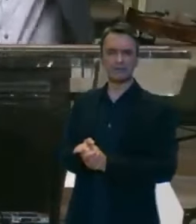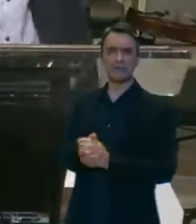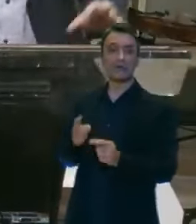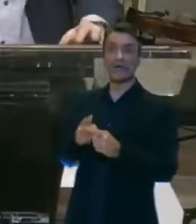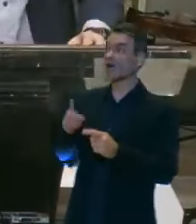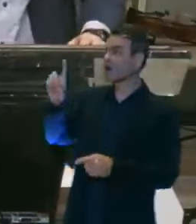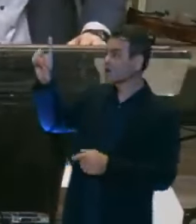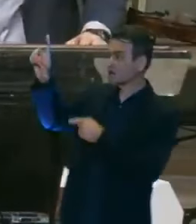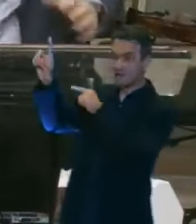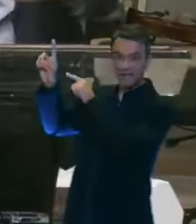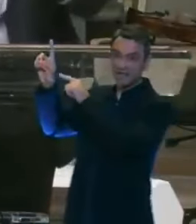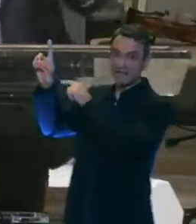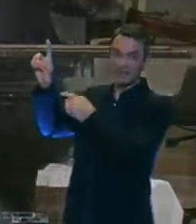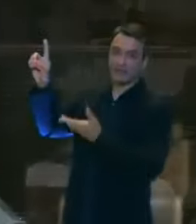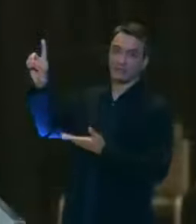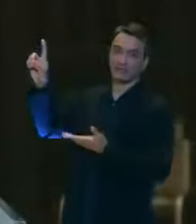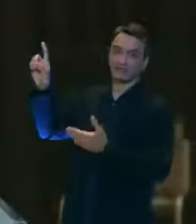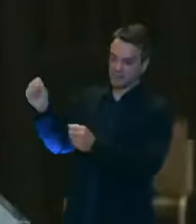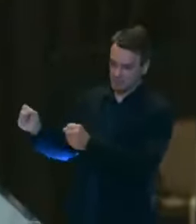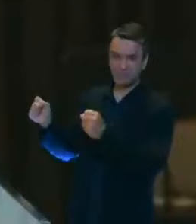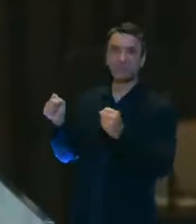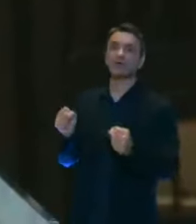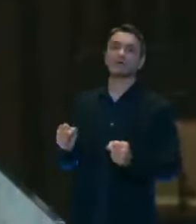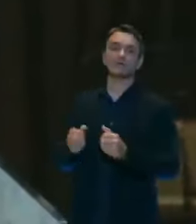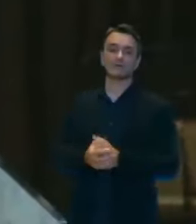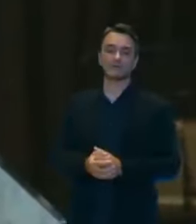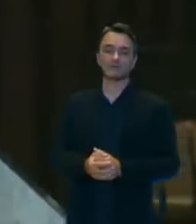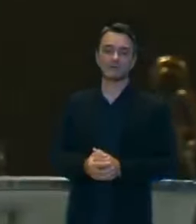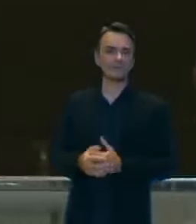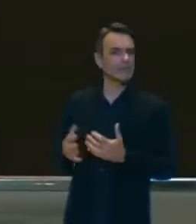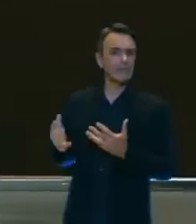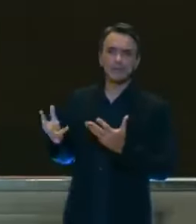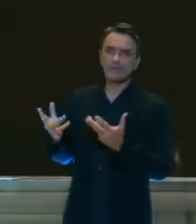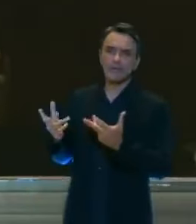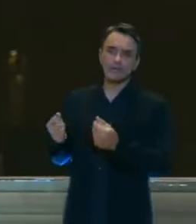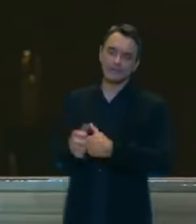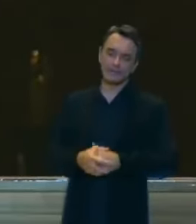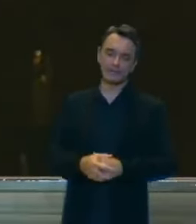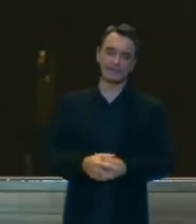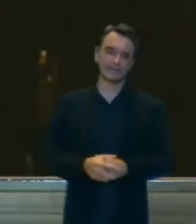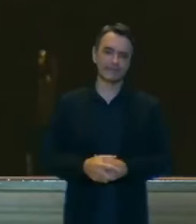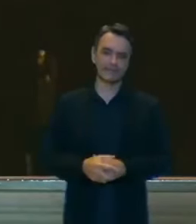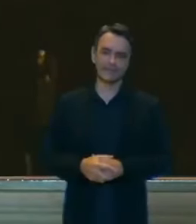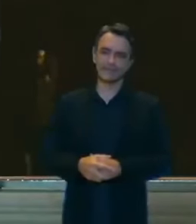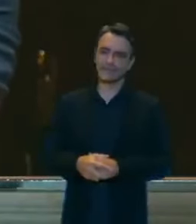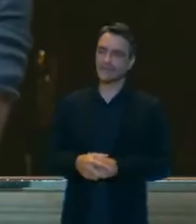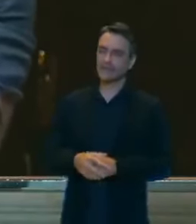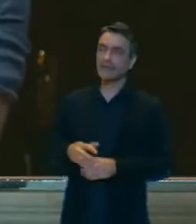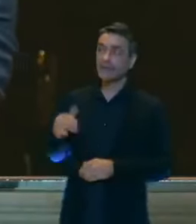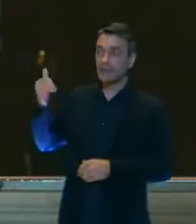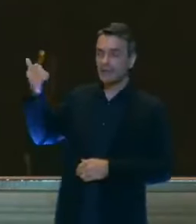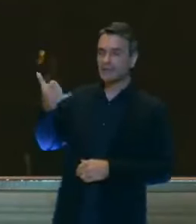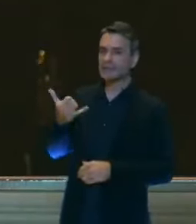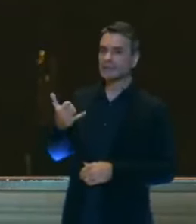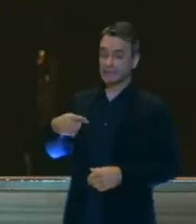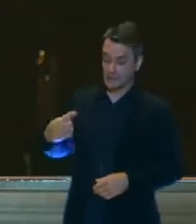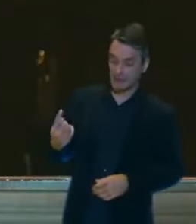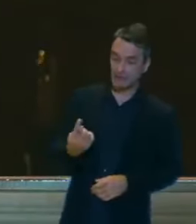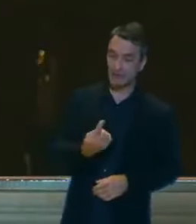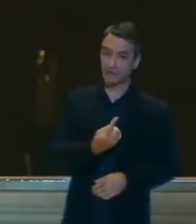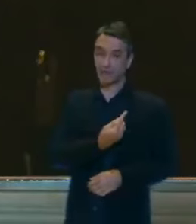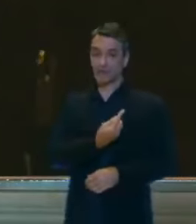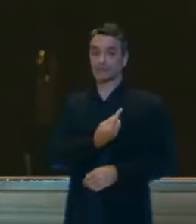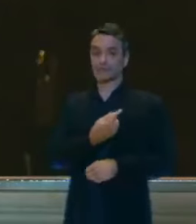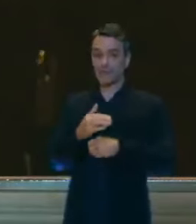Deus. Olha que tremendo. Ele vai dizer que nós somos consolados. A nossa